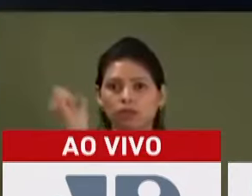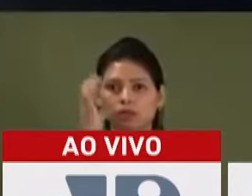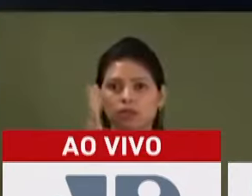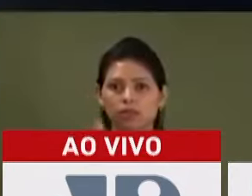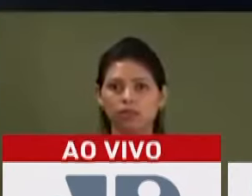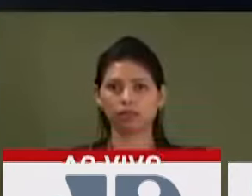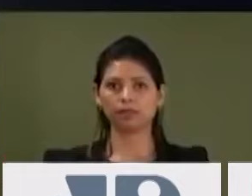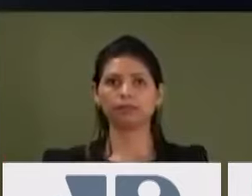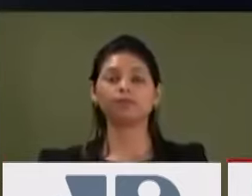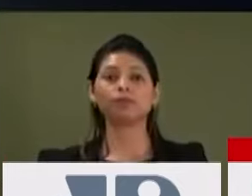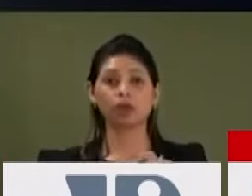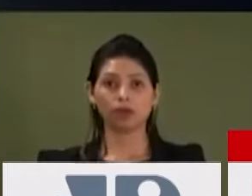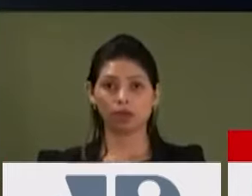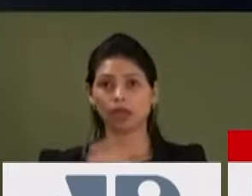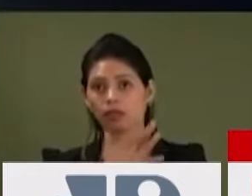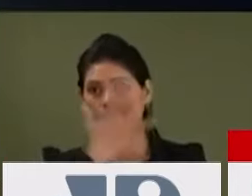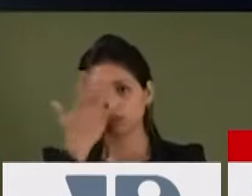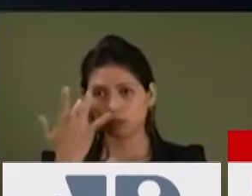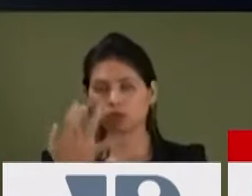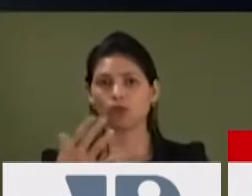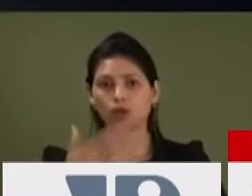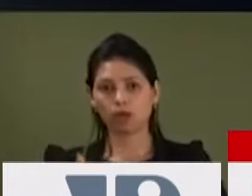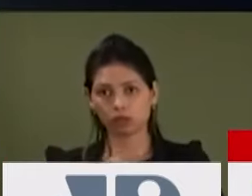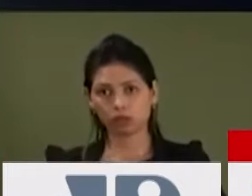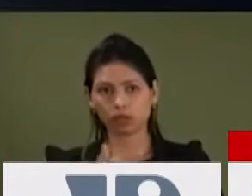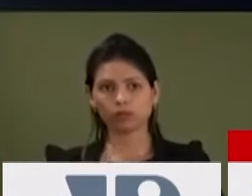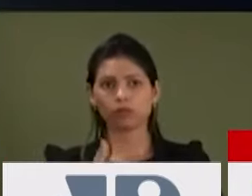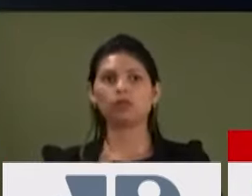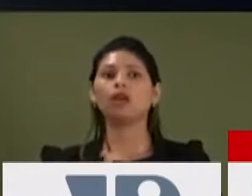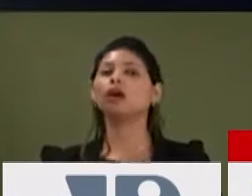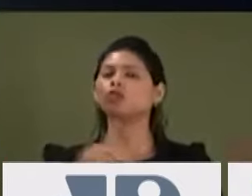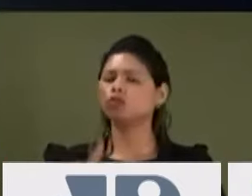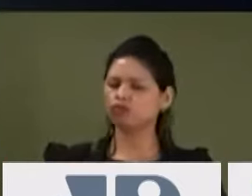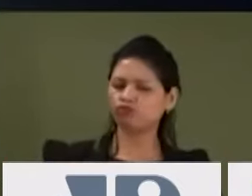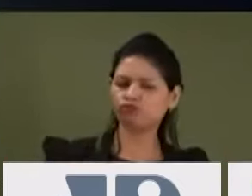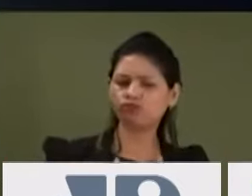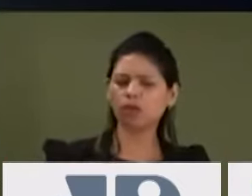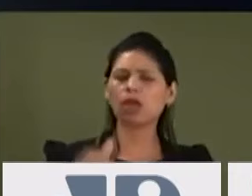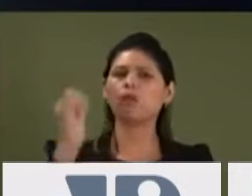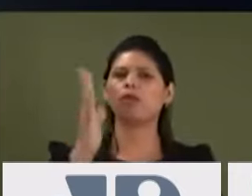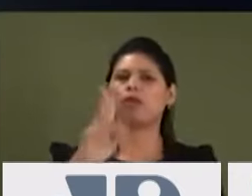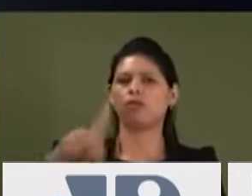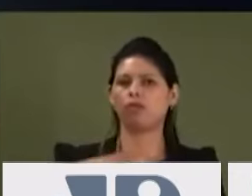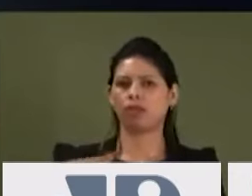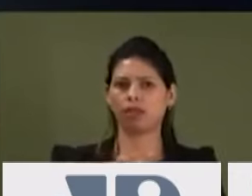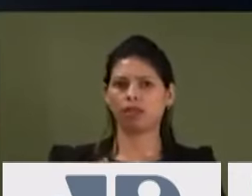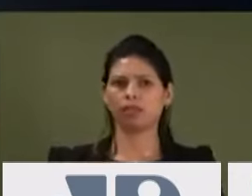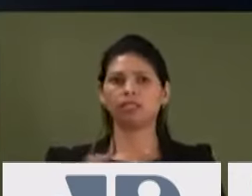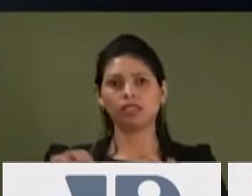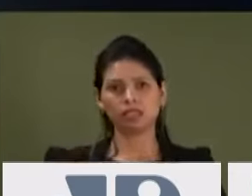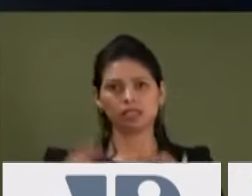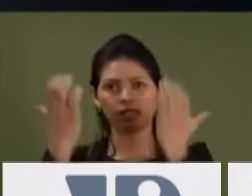Em atenção a esses profissionais que tanto fazem pelo nosso país, esta presidência, ao tempo em que